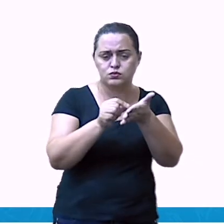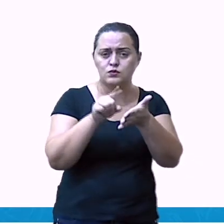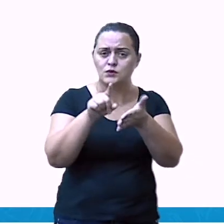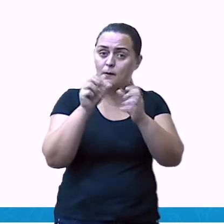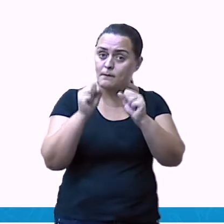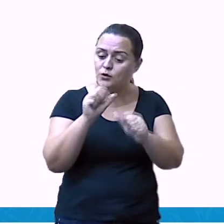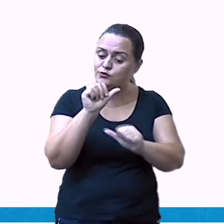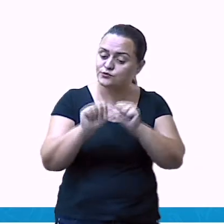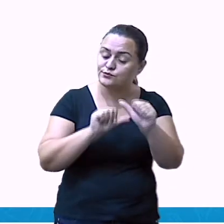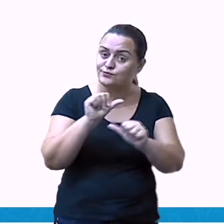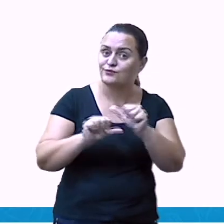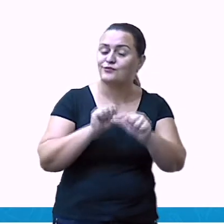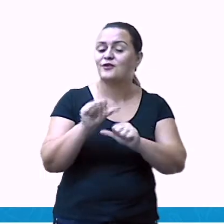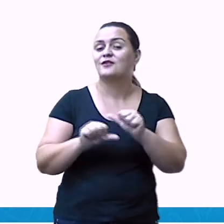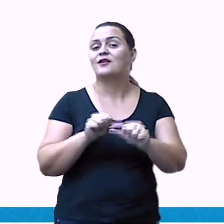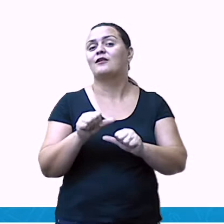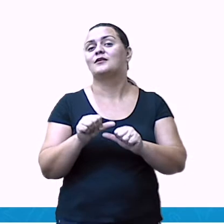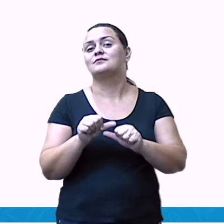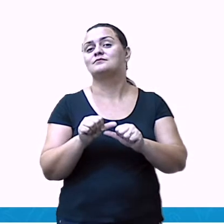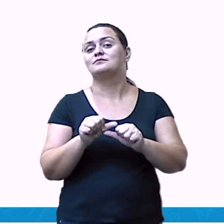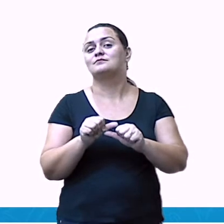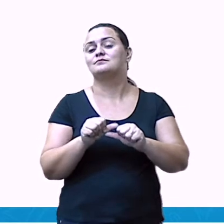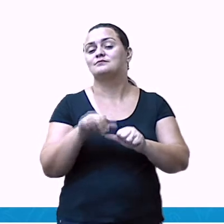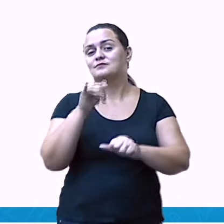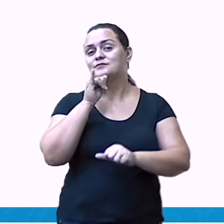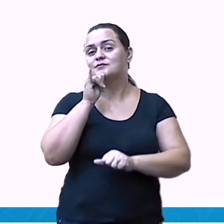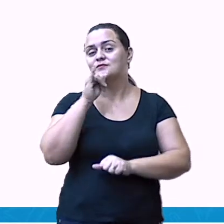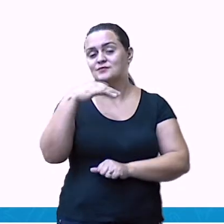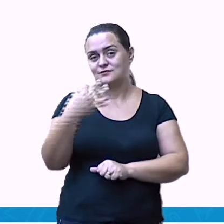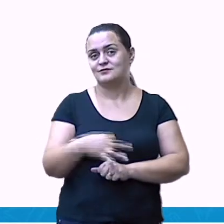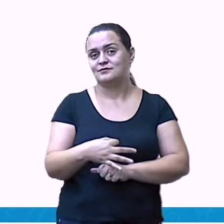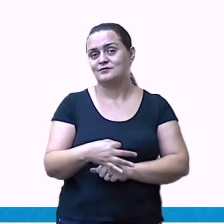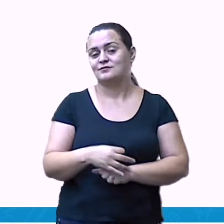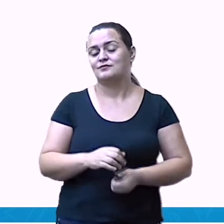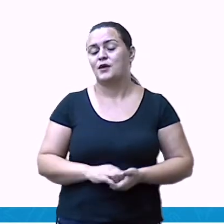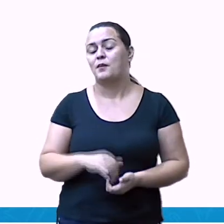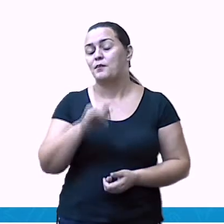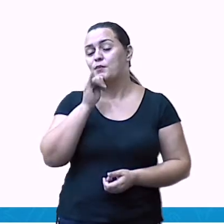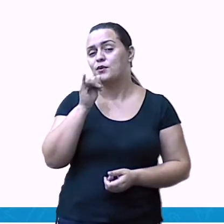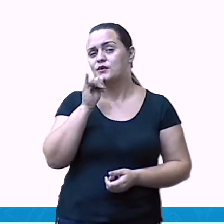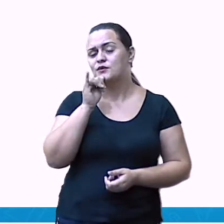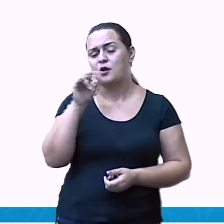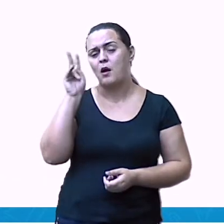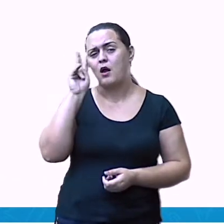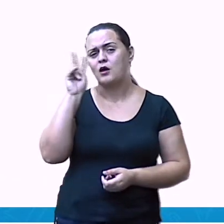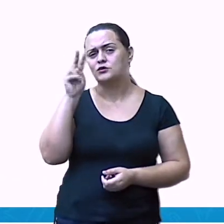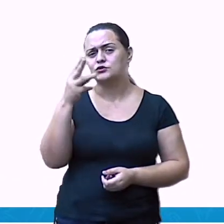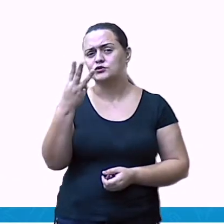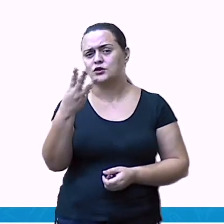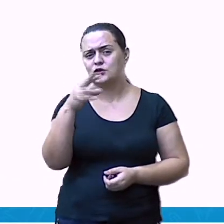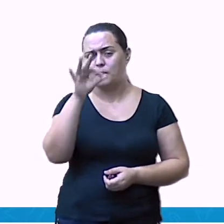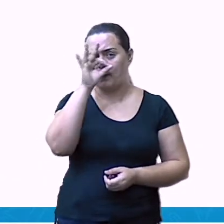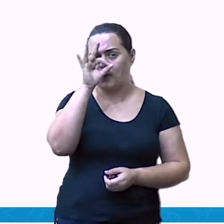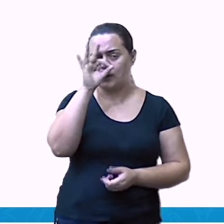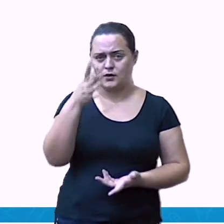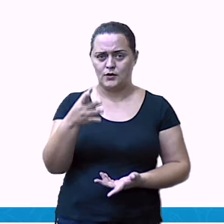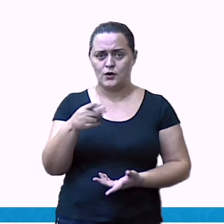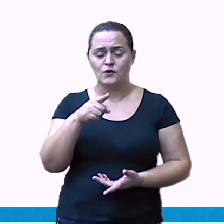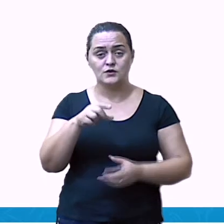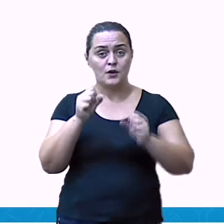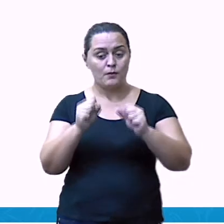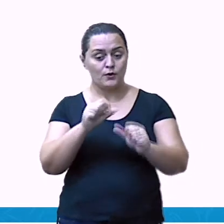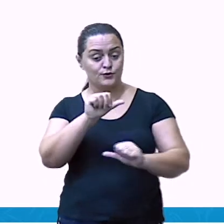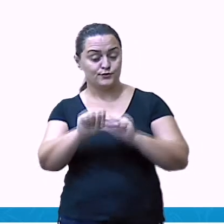você for fazer um reconto da história dos 3 porquinhos, lá não existia, por exemplo, internet, celular, mas você pode